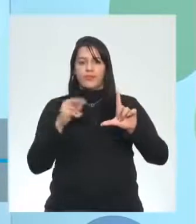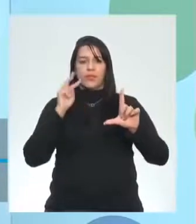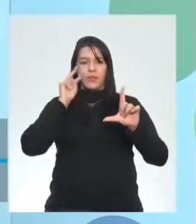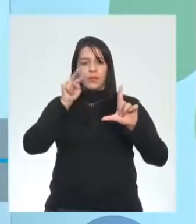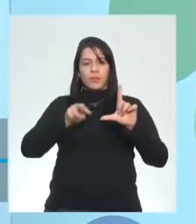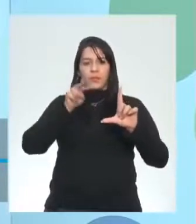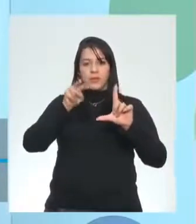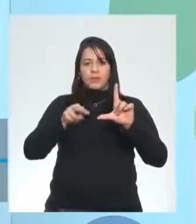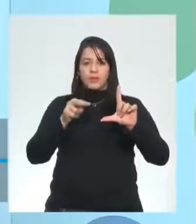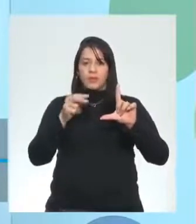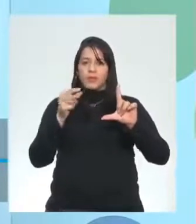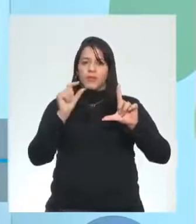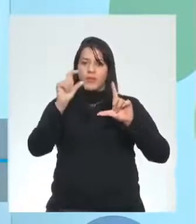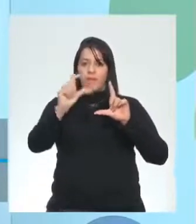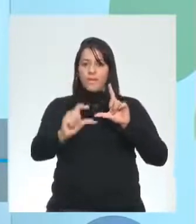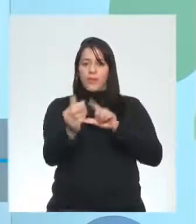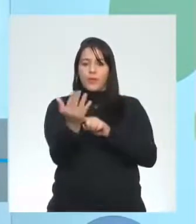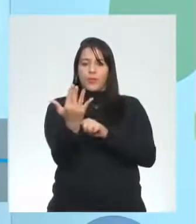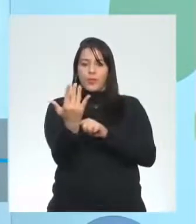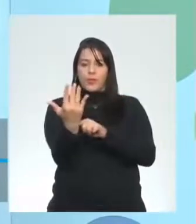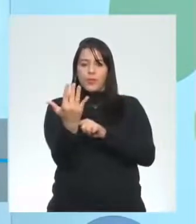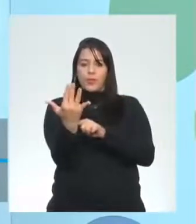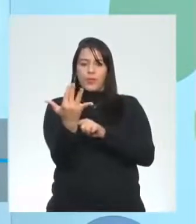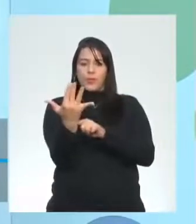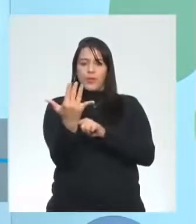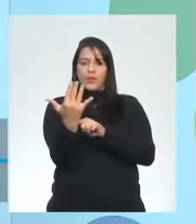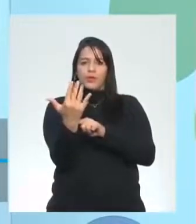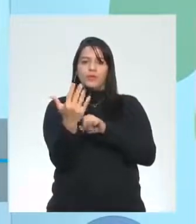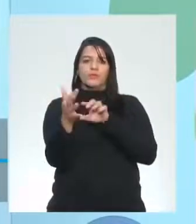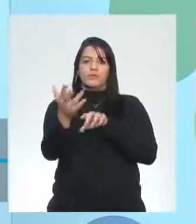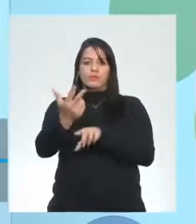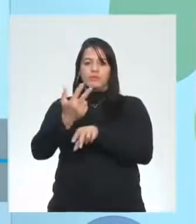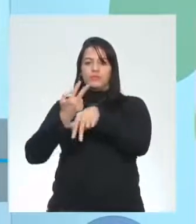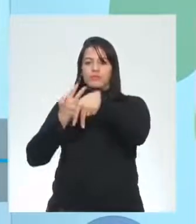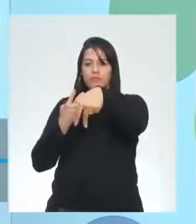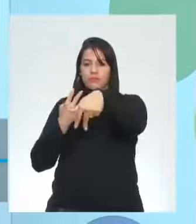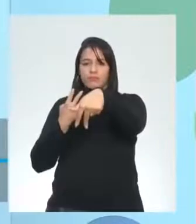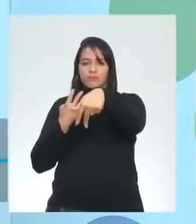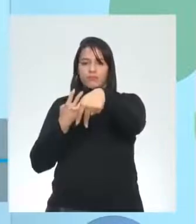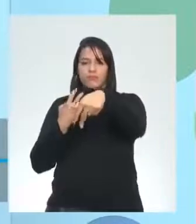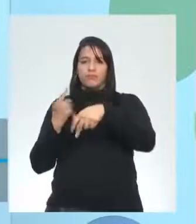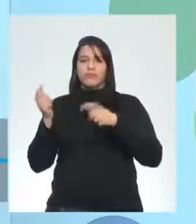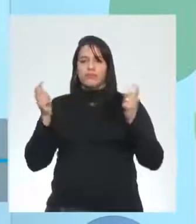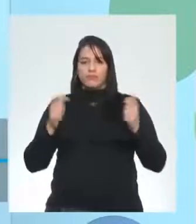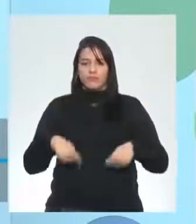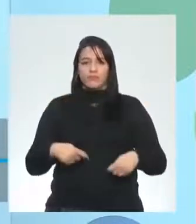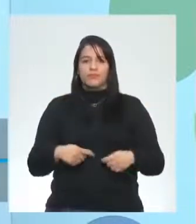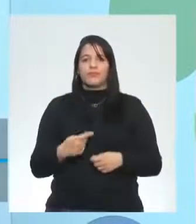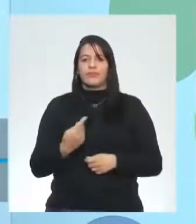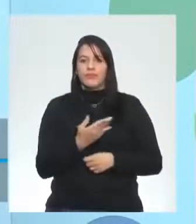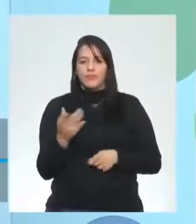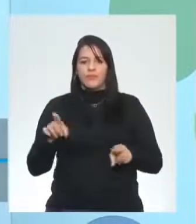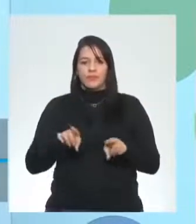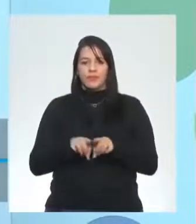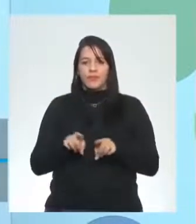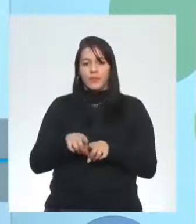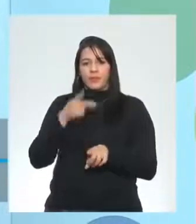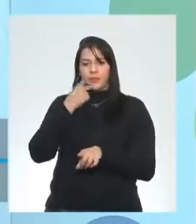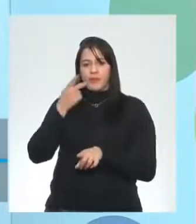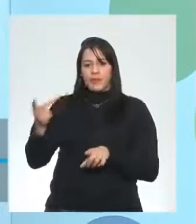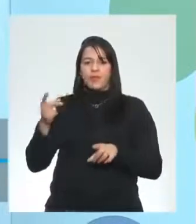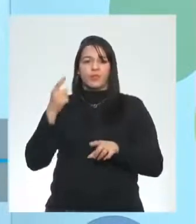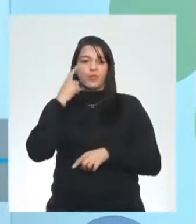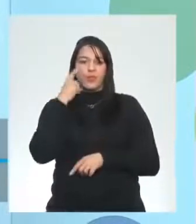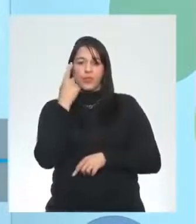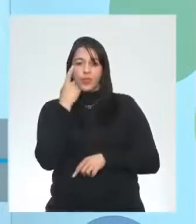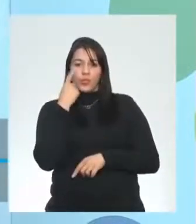imagem, e aí põe uma vela na frente e a gente vai ver aí a projeção da imagem e vê a vela invertida, né? Sim, aí dá para você discutir um pouquinho a questão do olho humano, né? Que a questão,